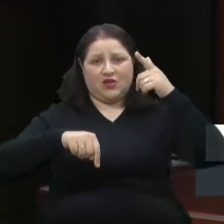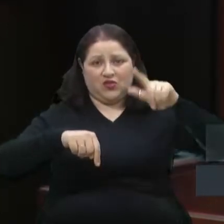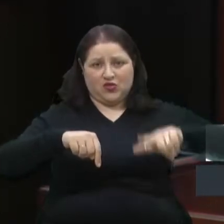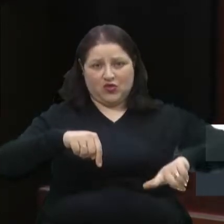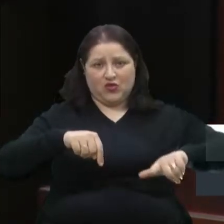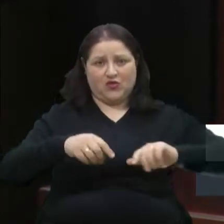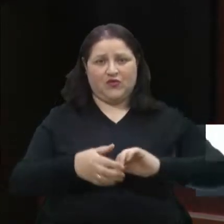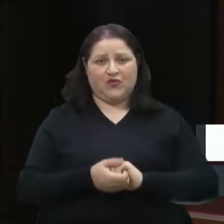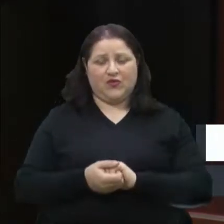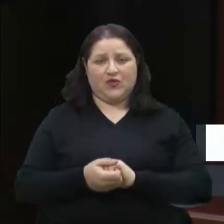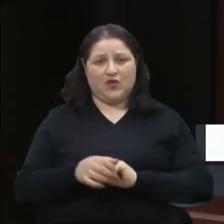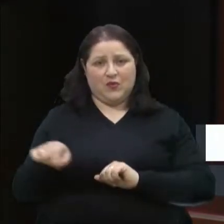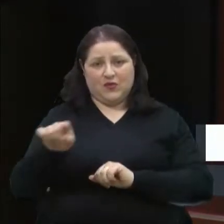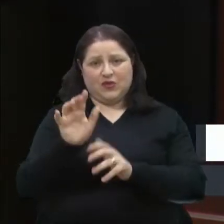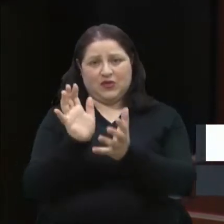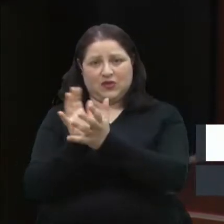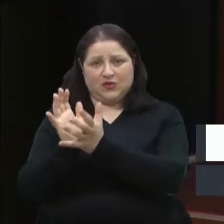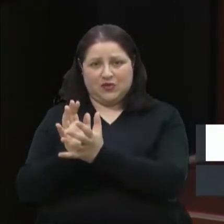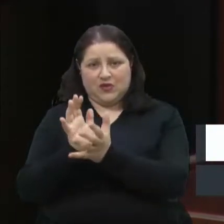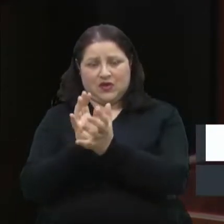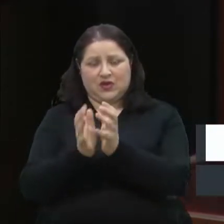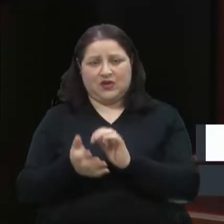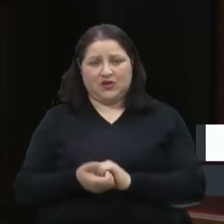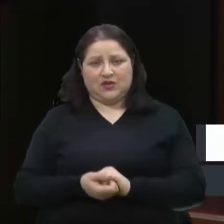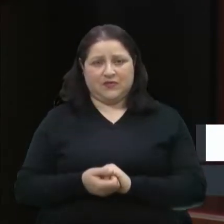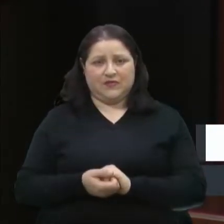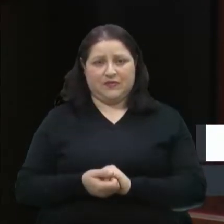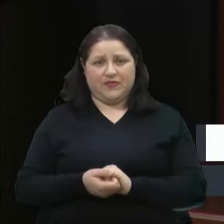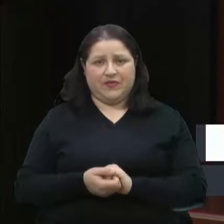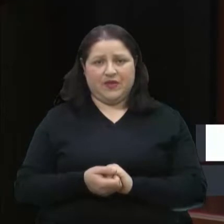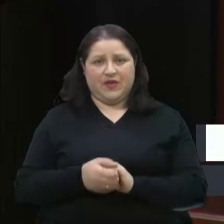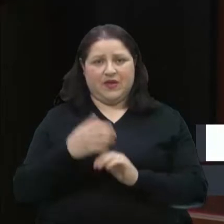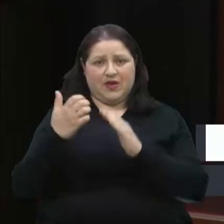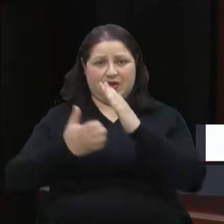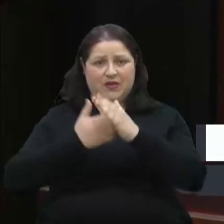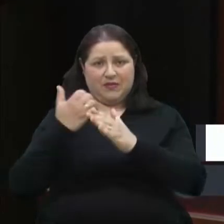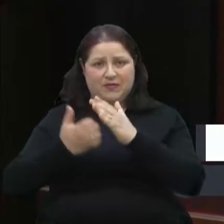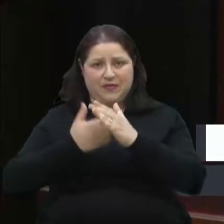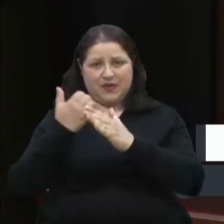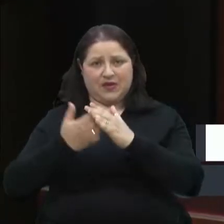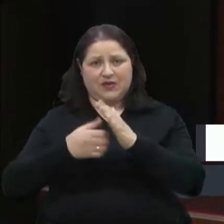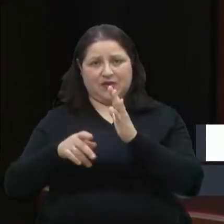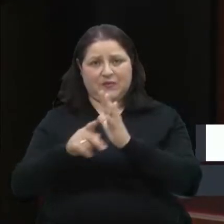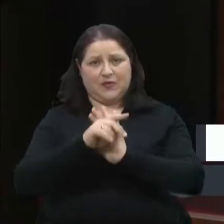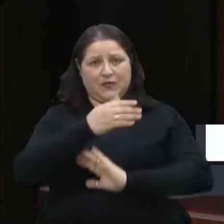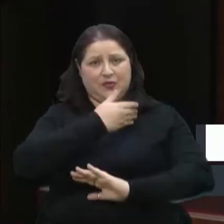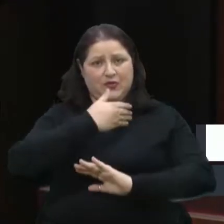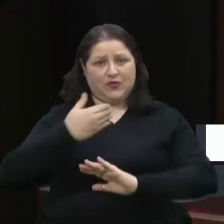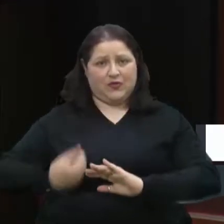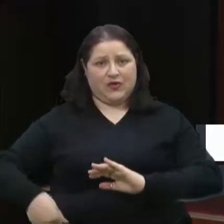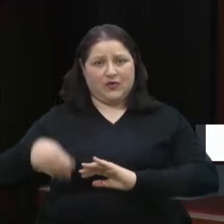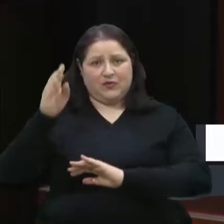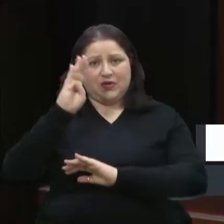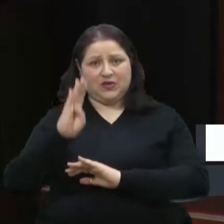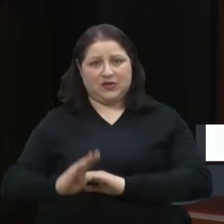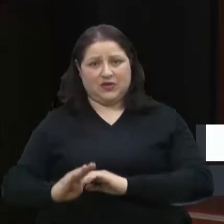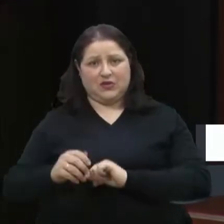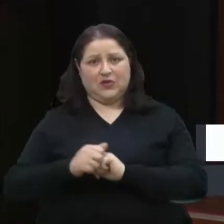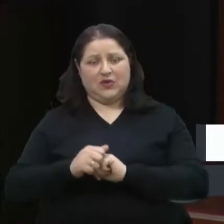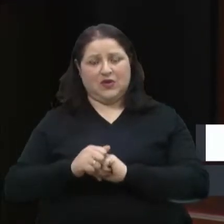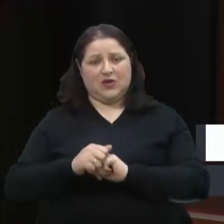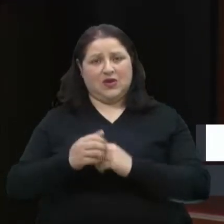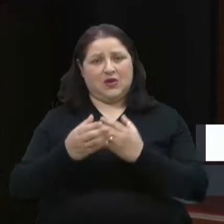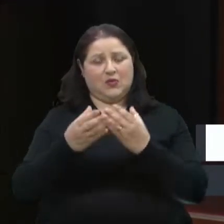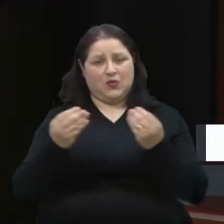repeti-los para os colegas. As estatais brasileiras, tanto defendidas